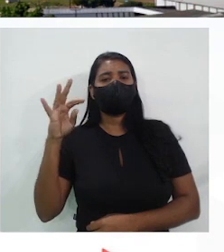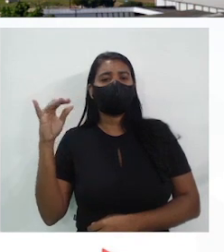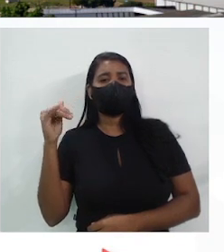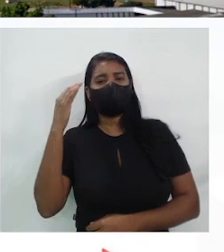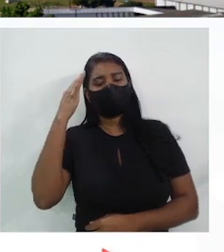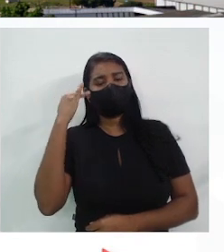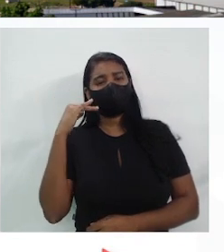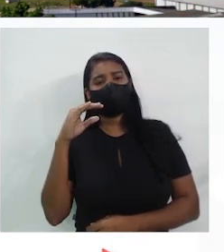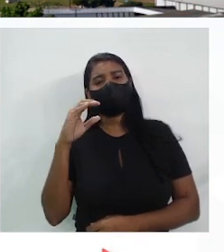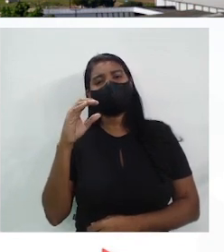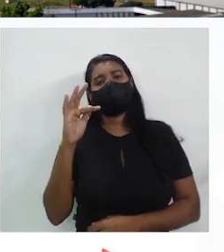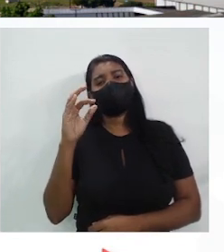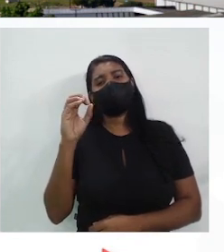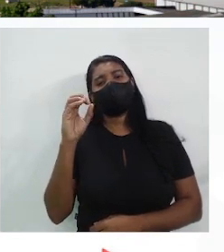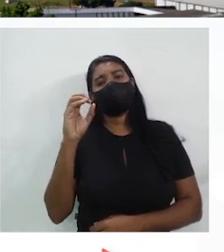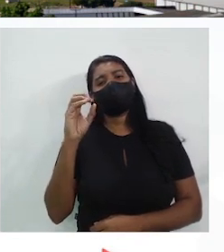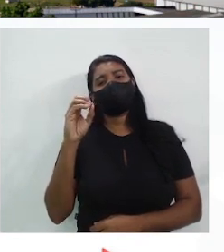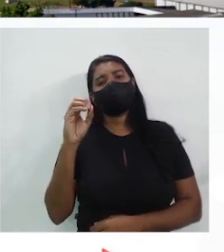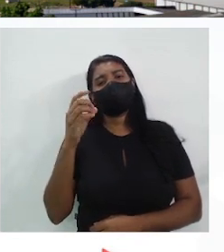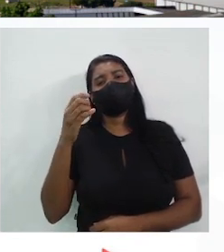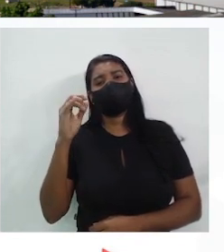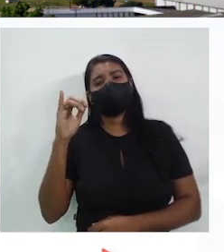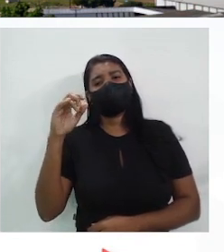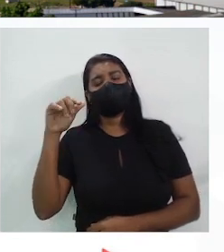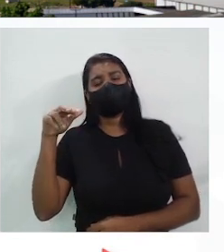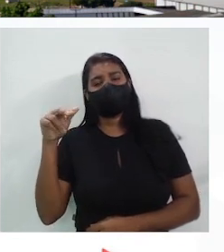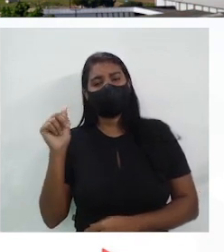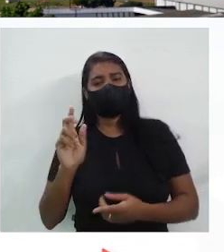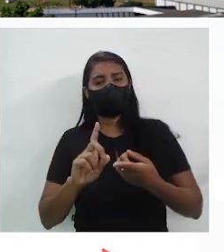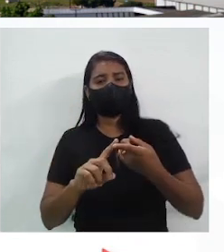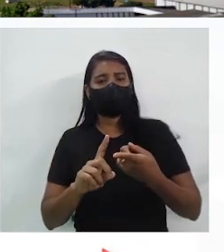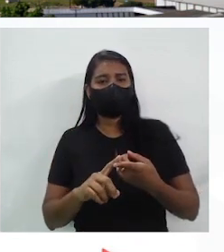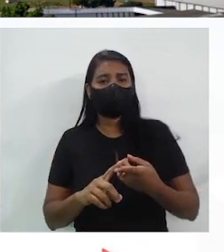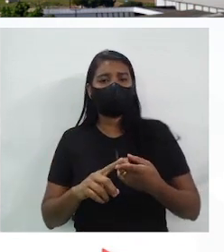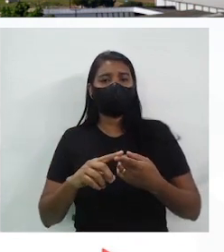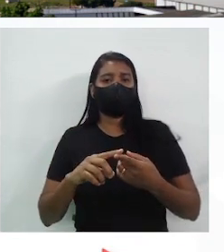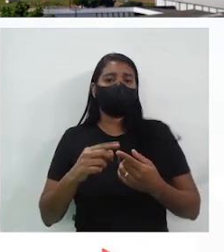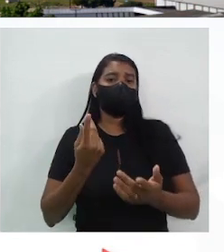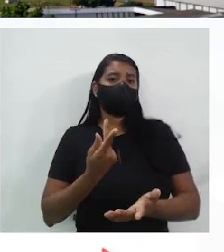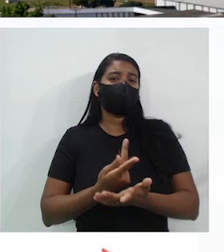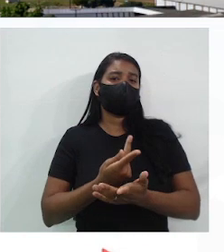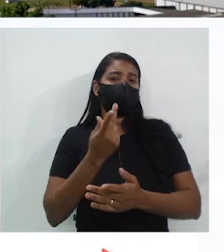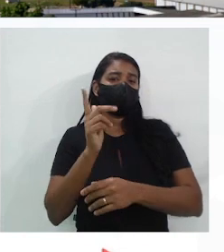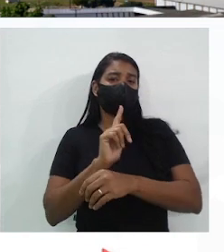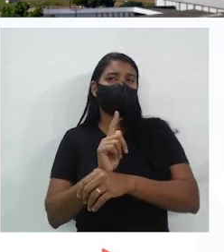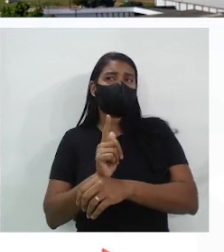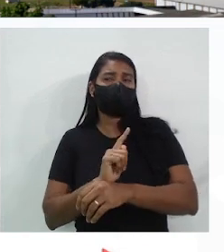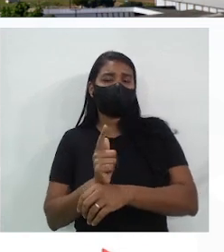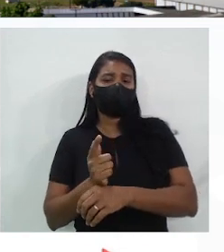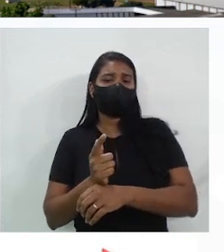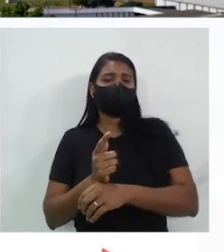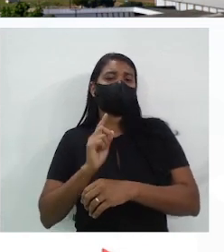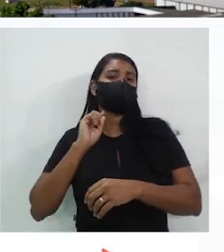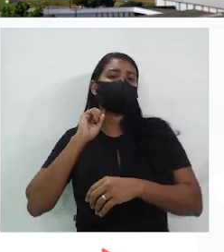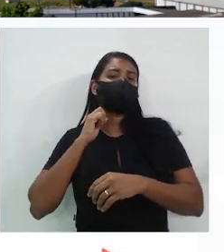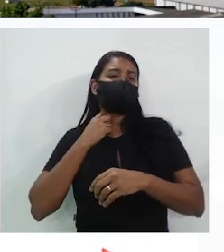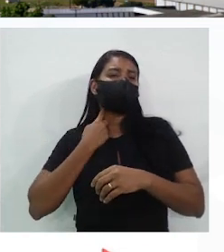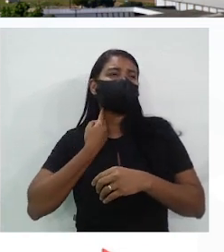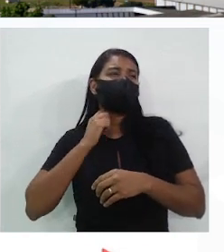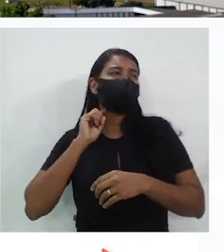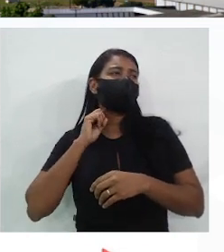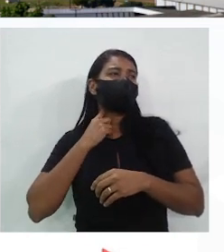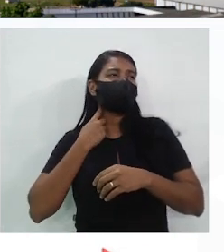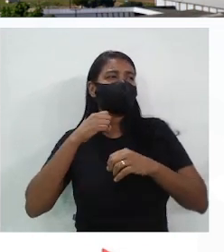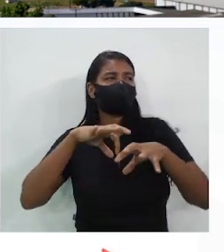de Fukushima, que foi uma grande desvantagem, que no caso gerou ali uma gestão de resíduos